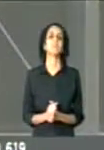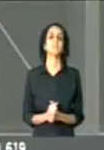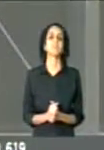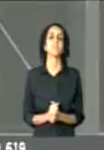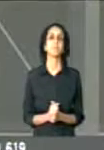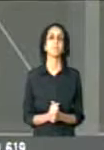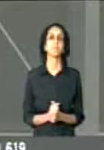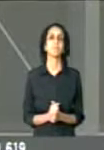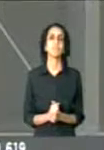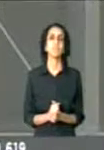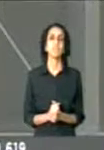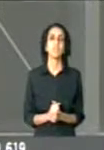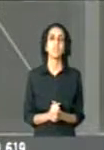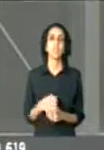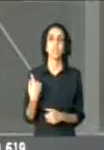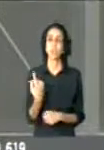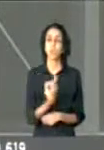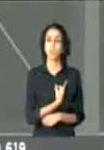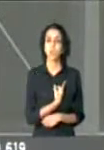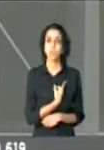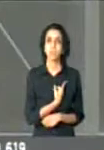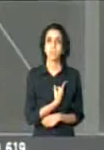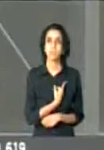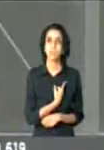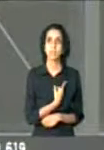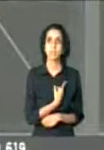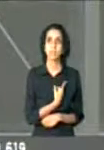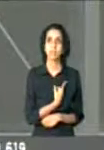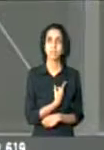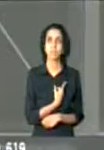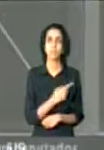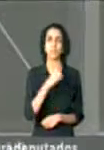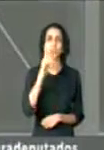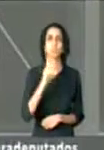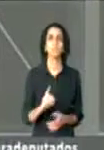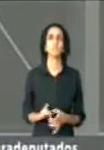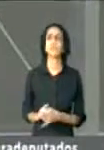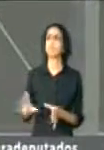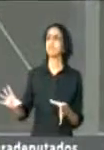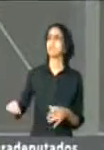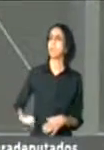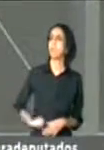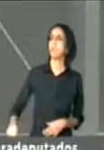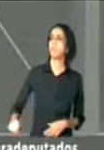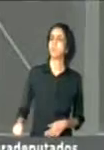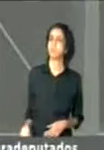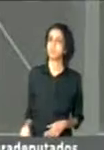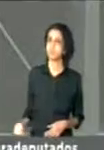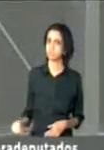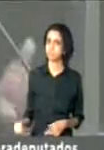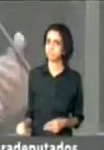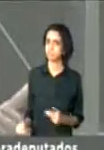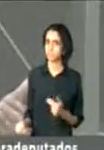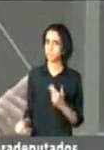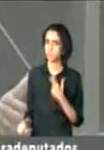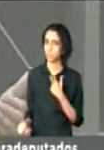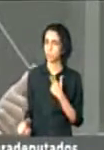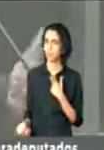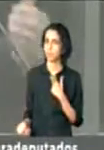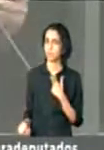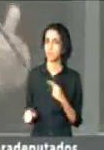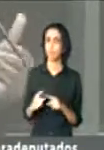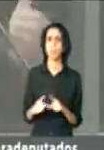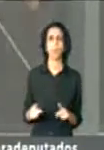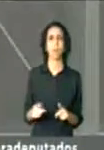esse poder, esse direito de autorizar esse tipo de aborto. Porque é se colocar